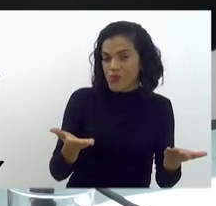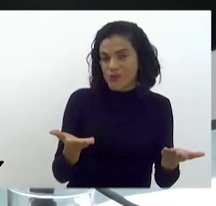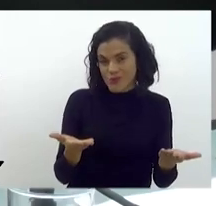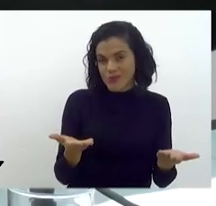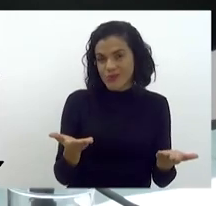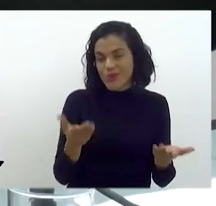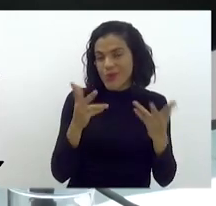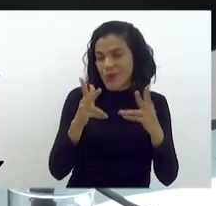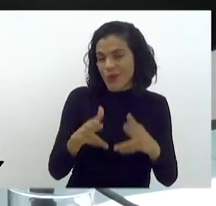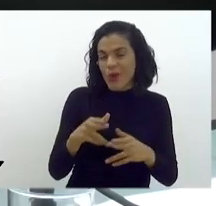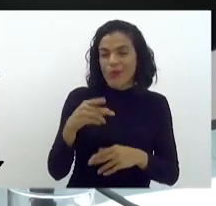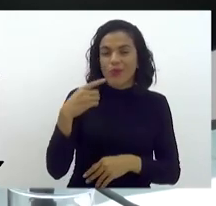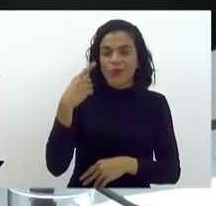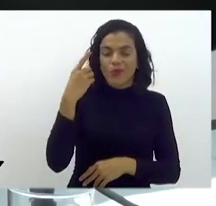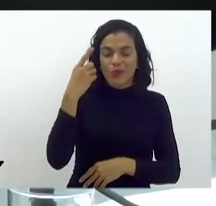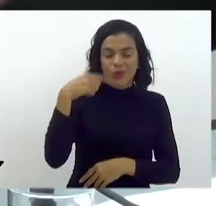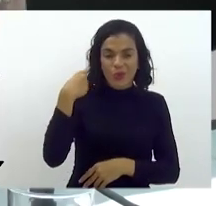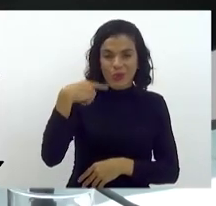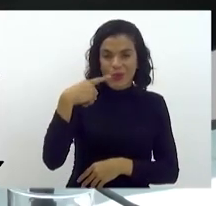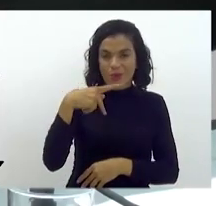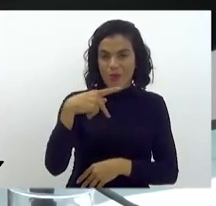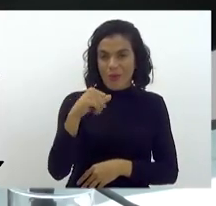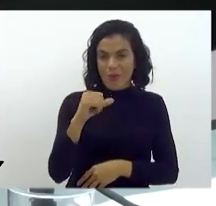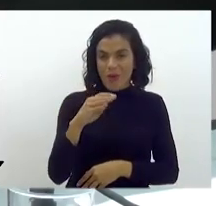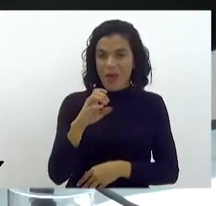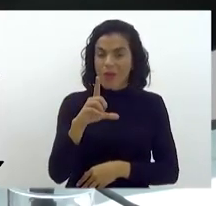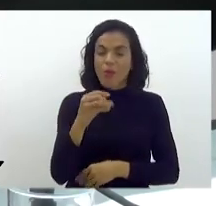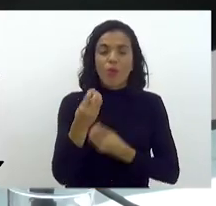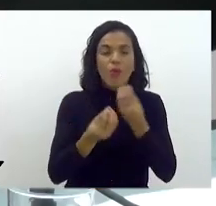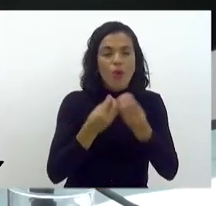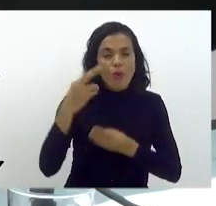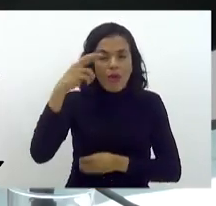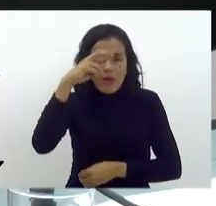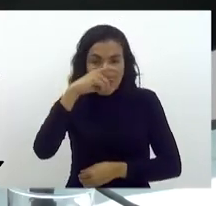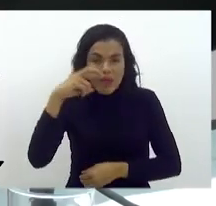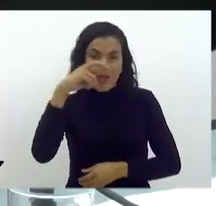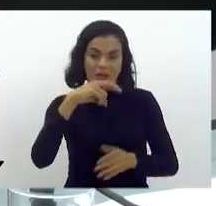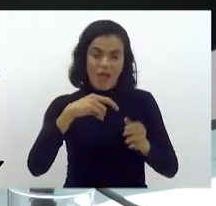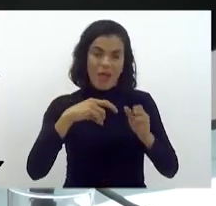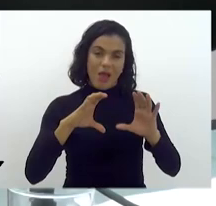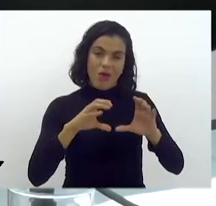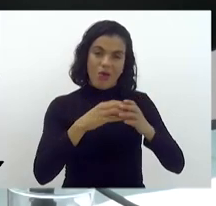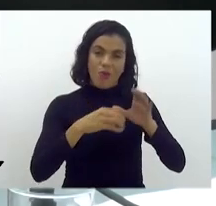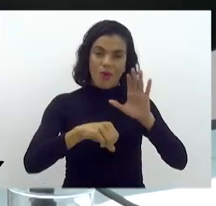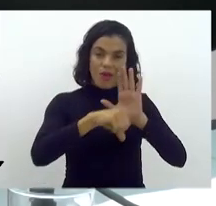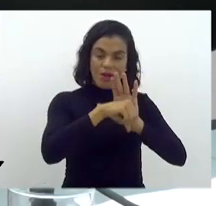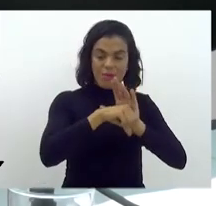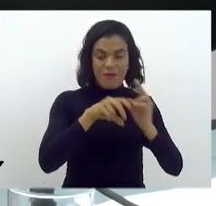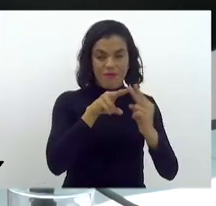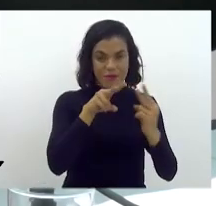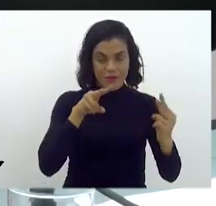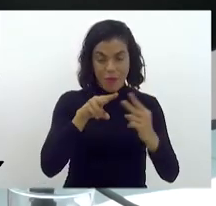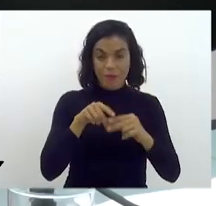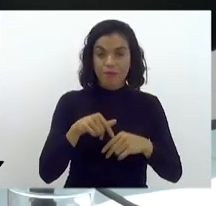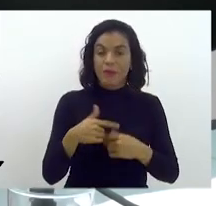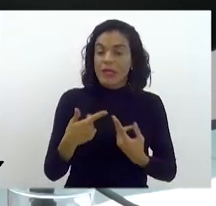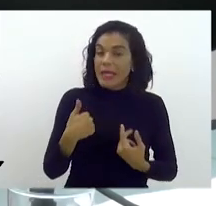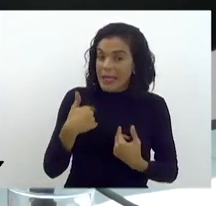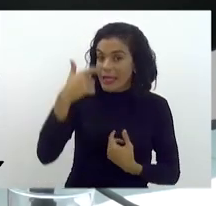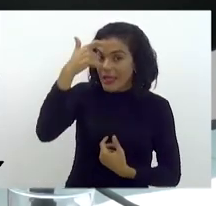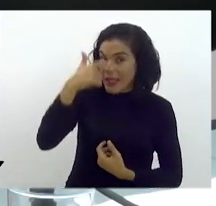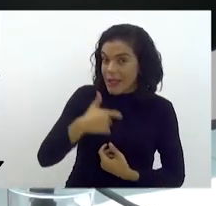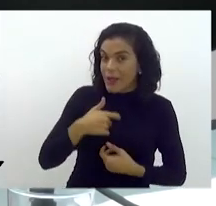disse que o doutor Pablo de como investigar os crimes virtuais seja também importante e eu percebi